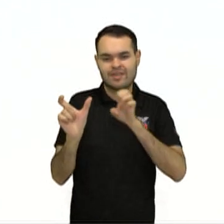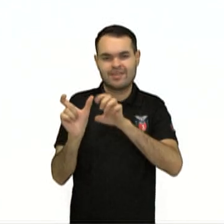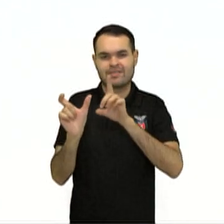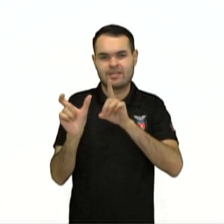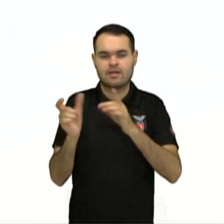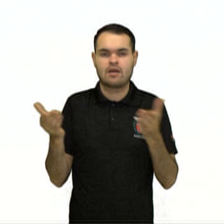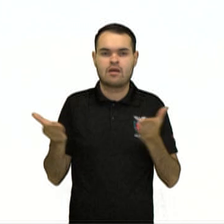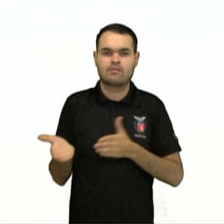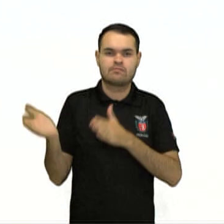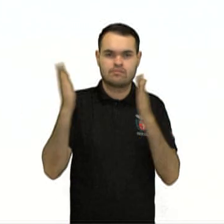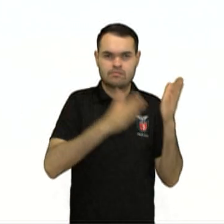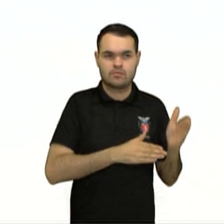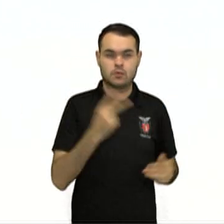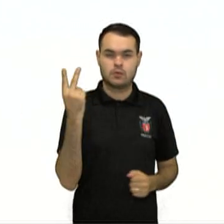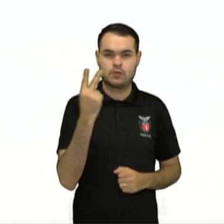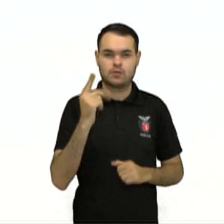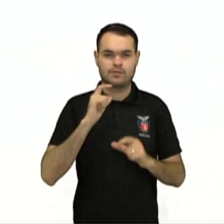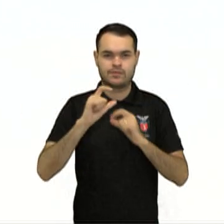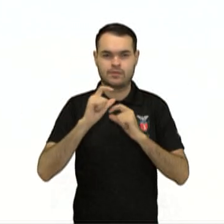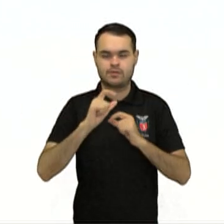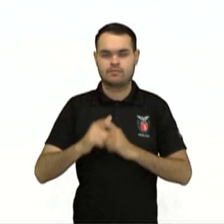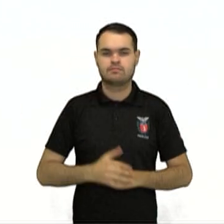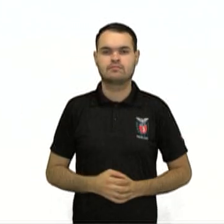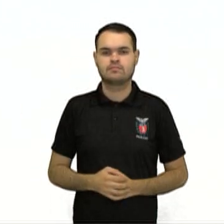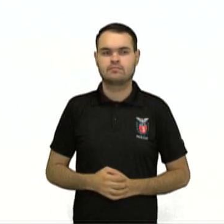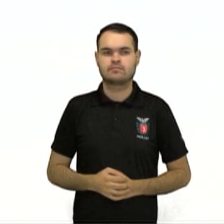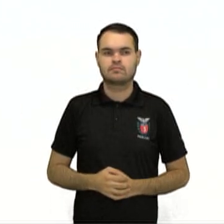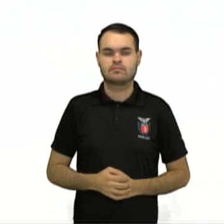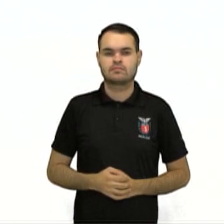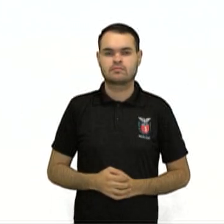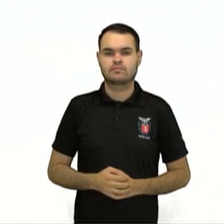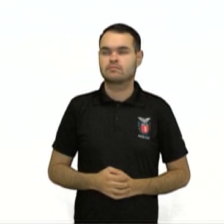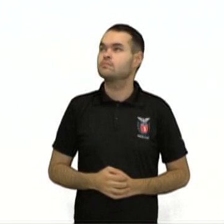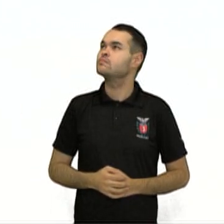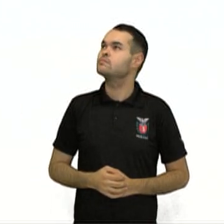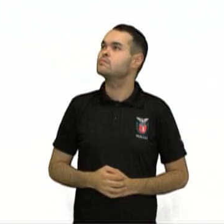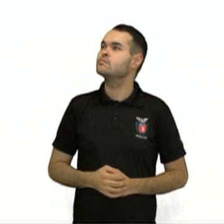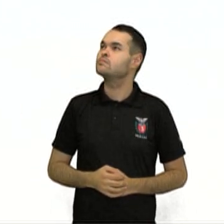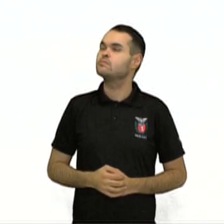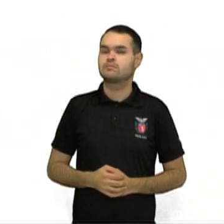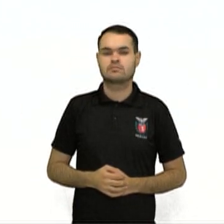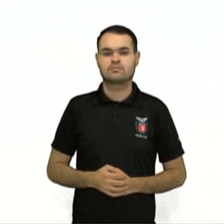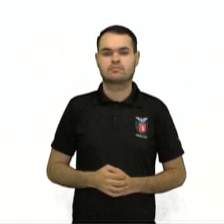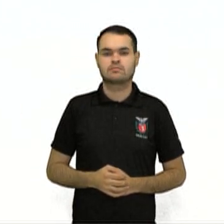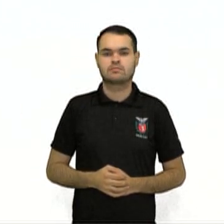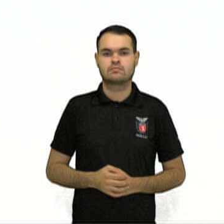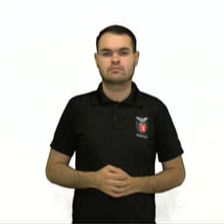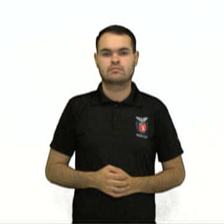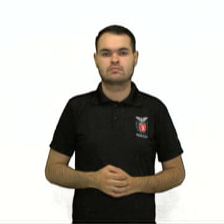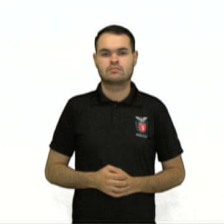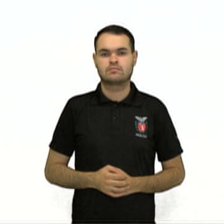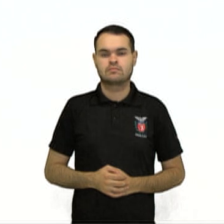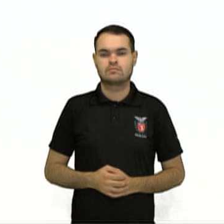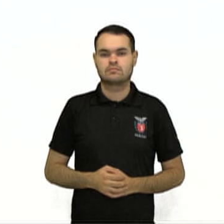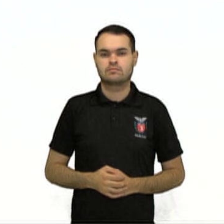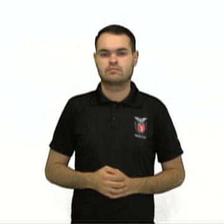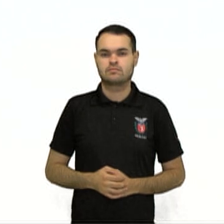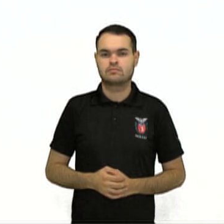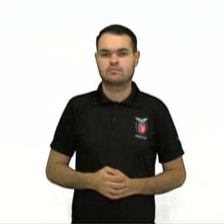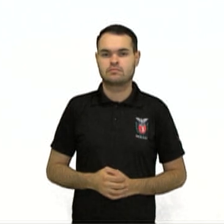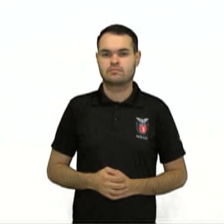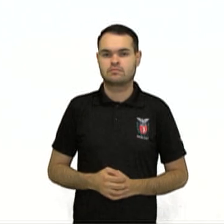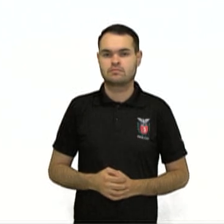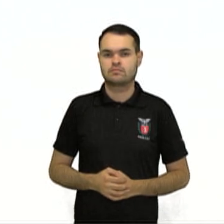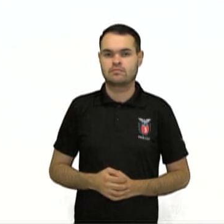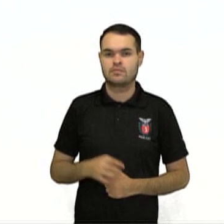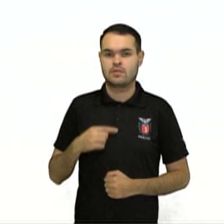olha esse outro aqui, olha. Ele conversando aqui. I lent Audie a book. I gave Audie a book.